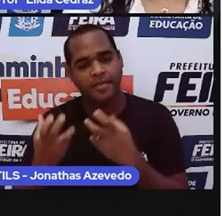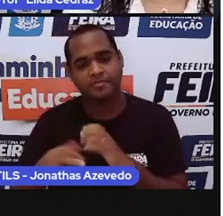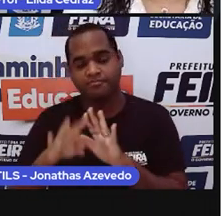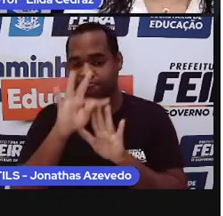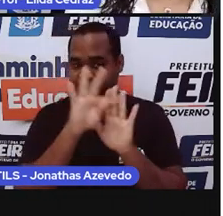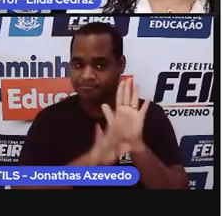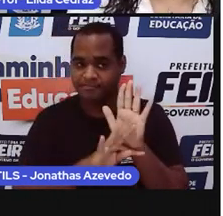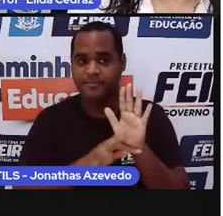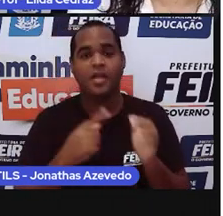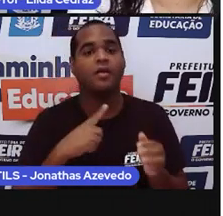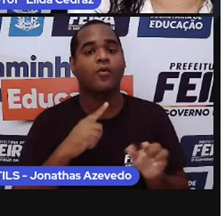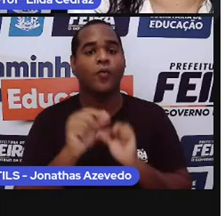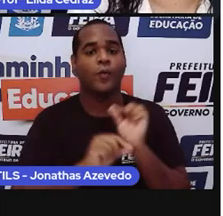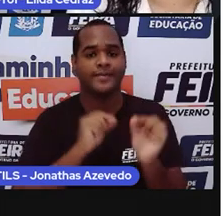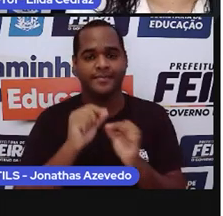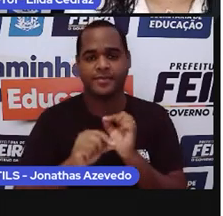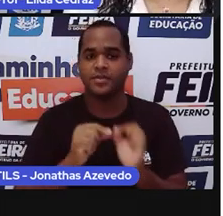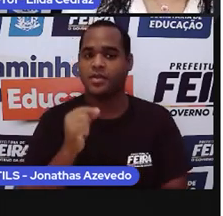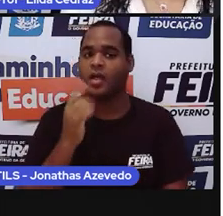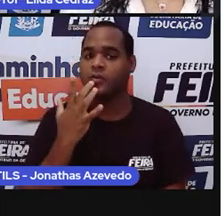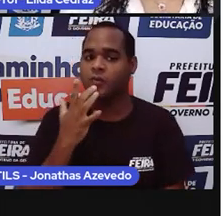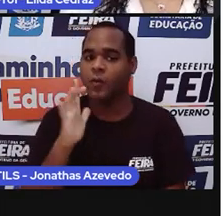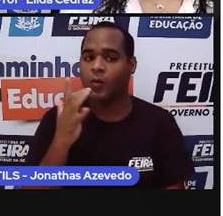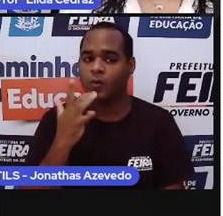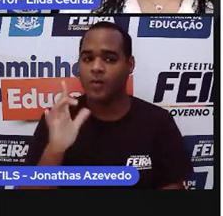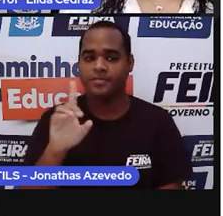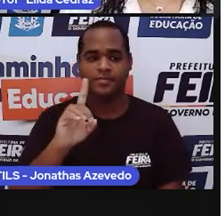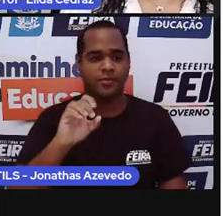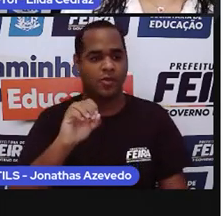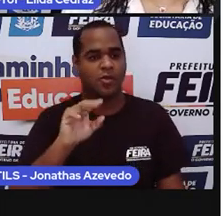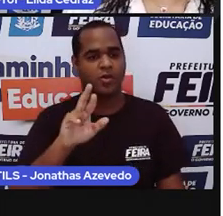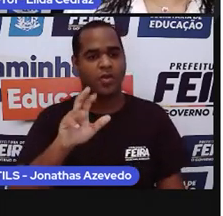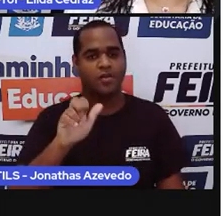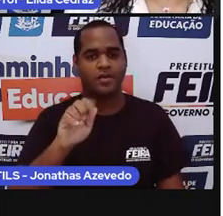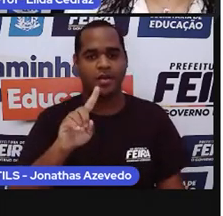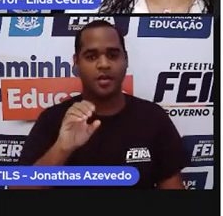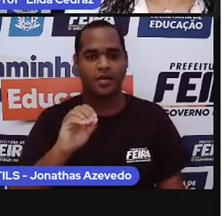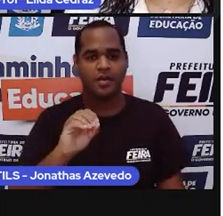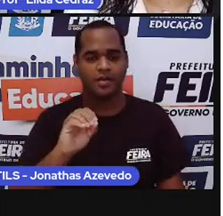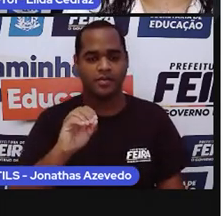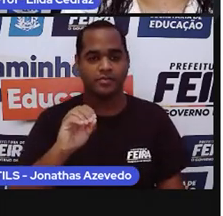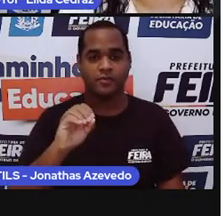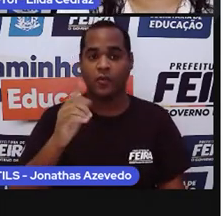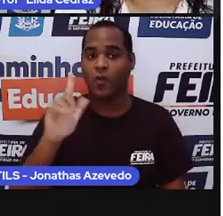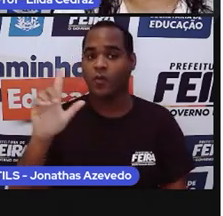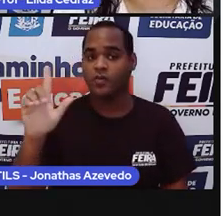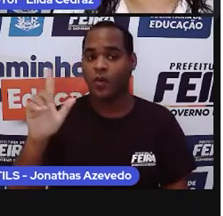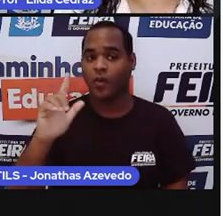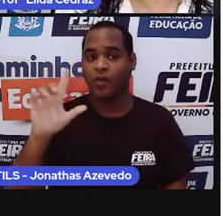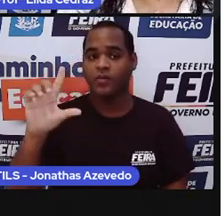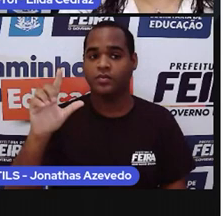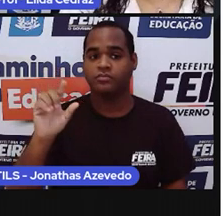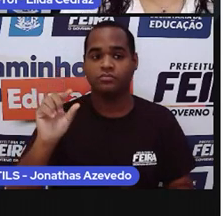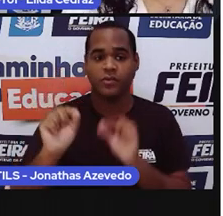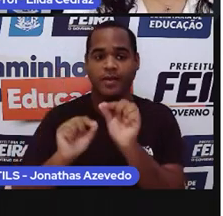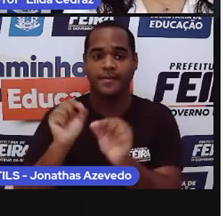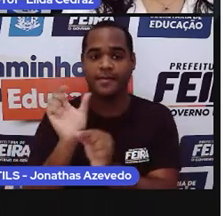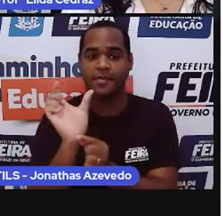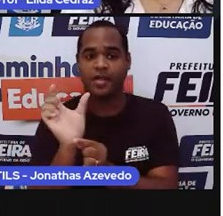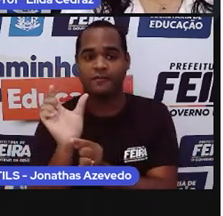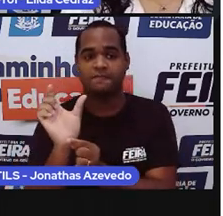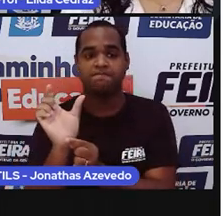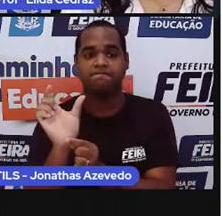as rimas. Dourado. Qual palavra rima com dourado? Lembrem